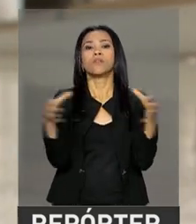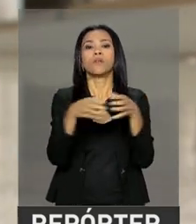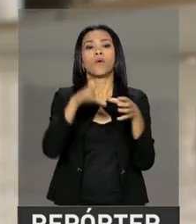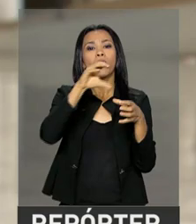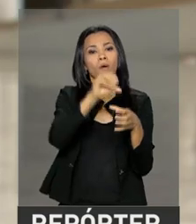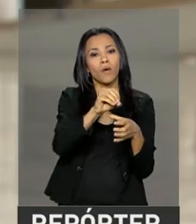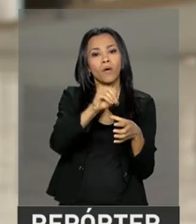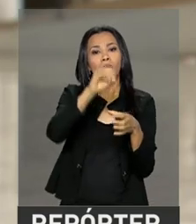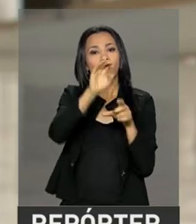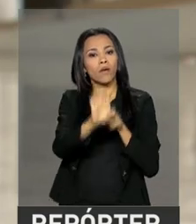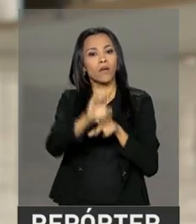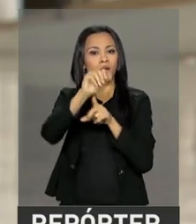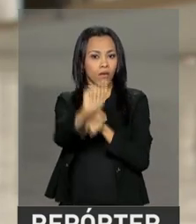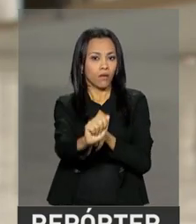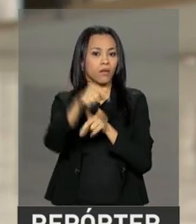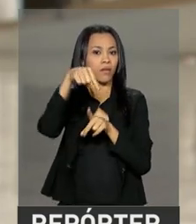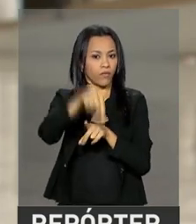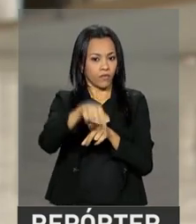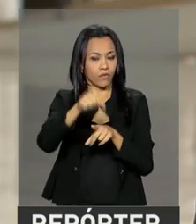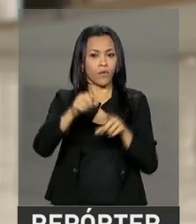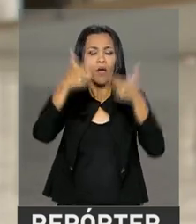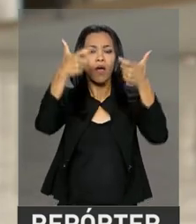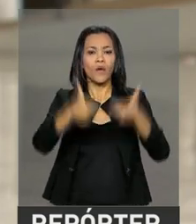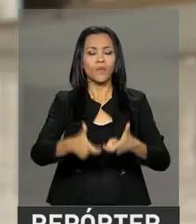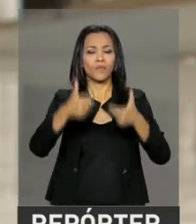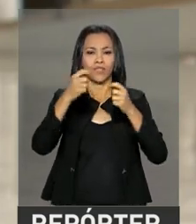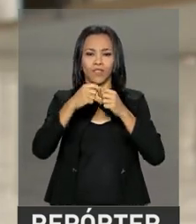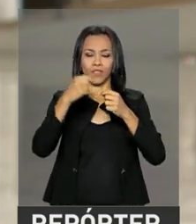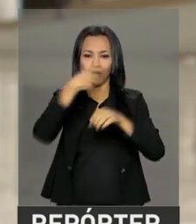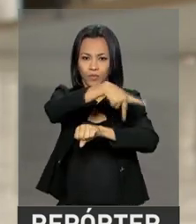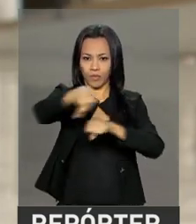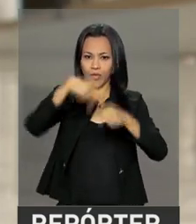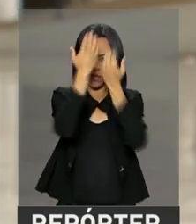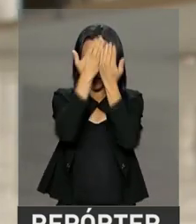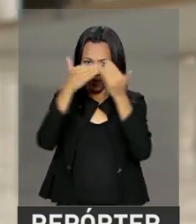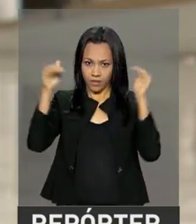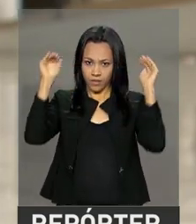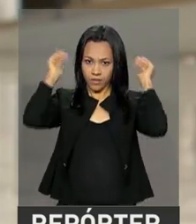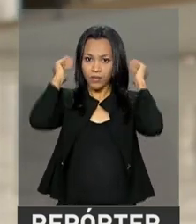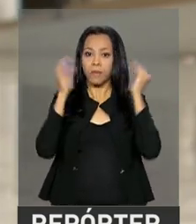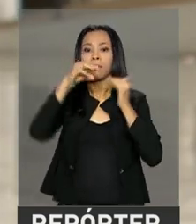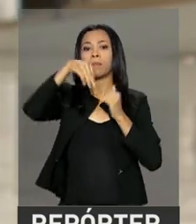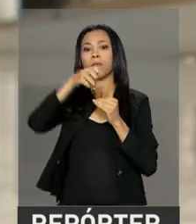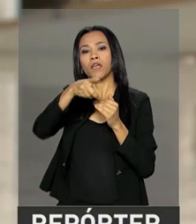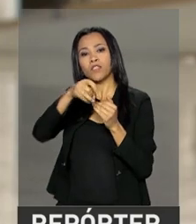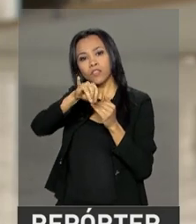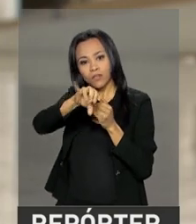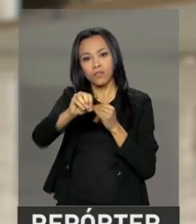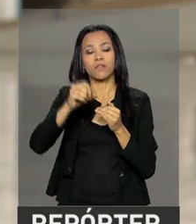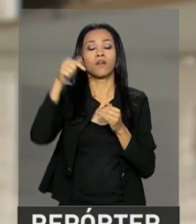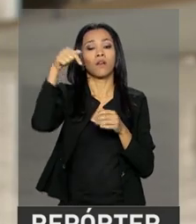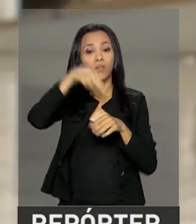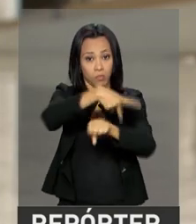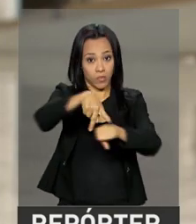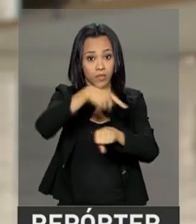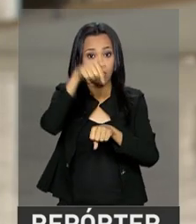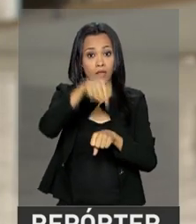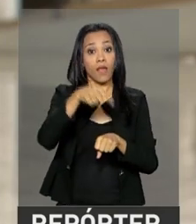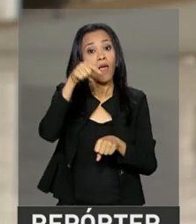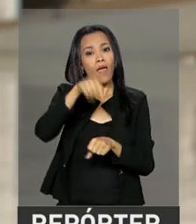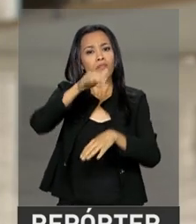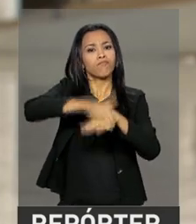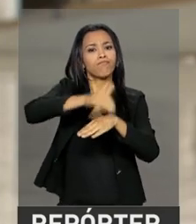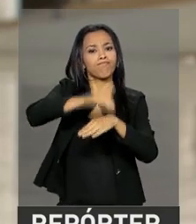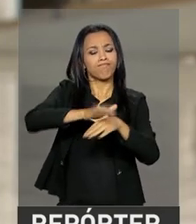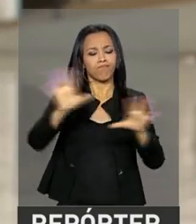OEA que foi realizada no México eh a comissão interamericana de direitos humanos é um órgão autônomo da